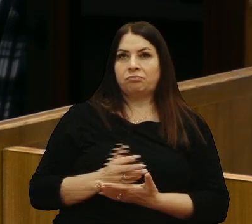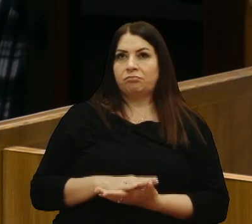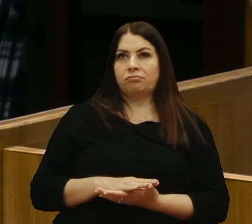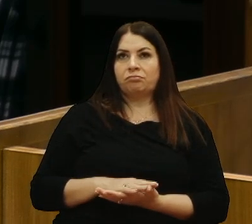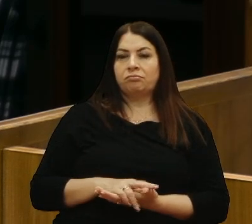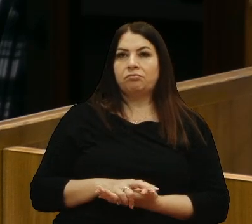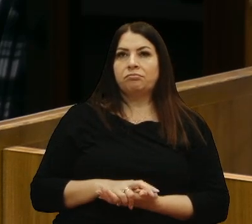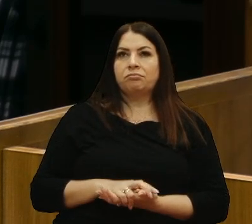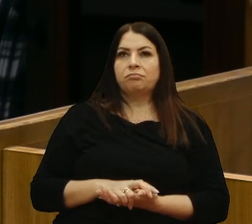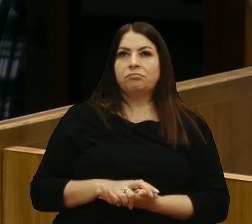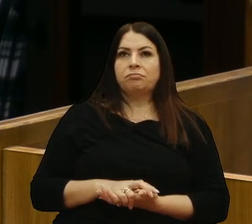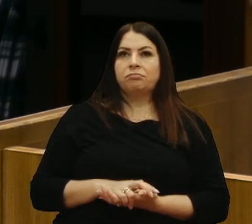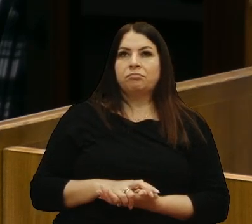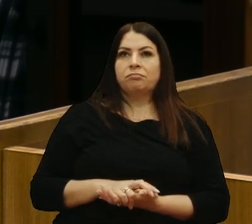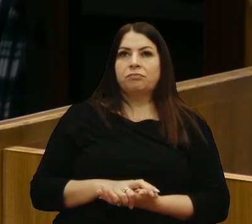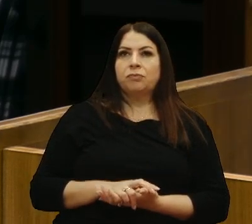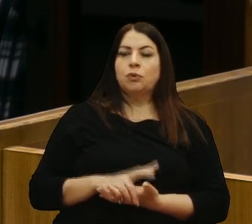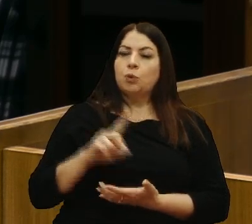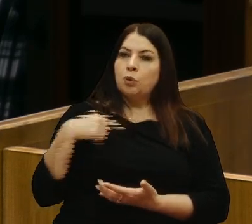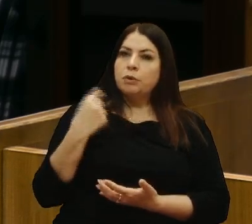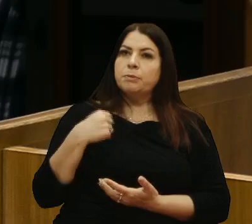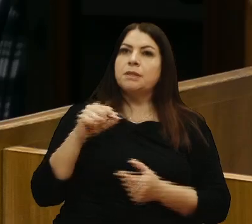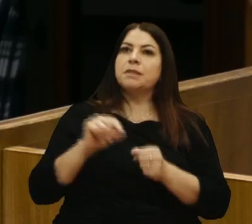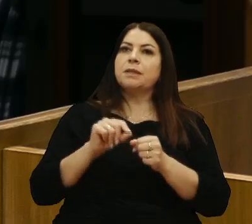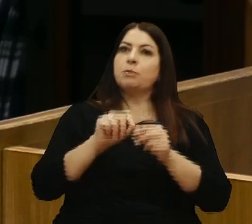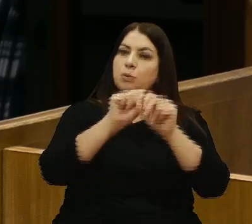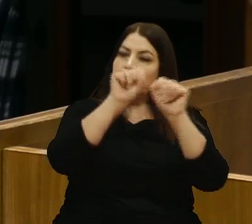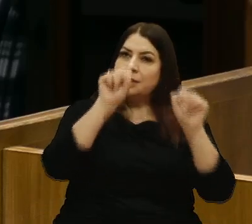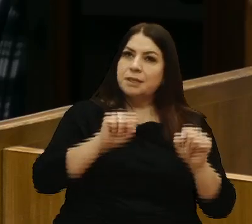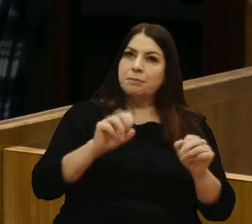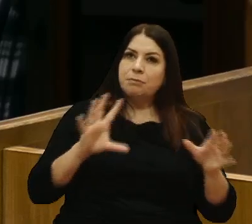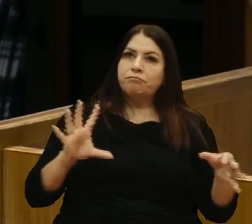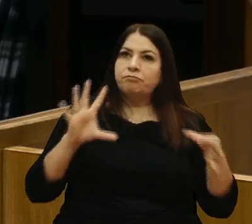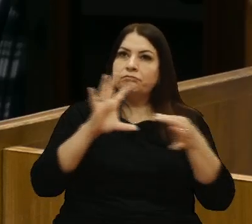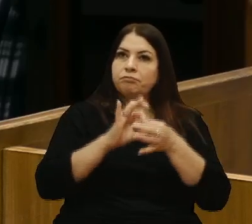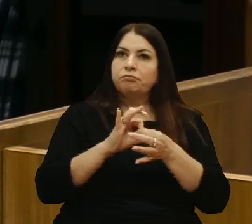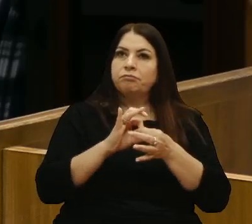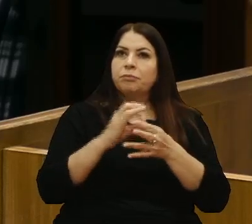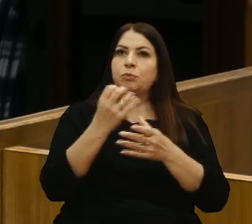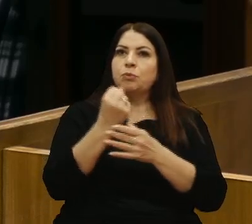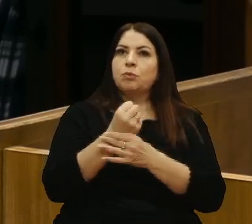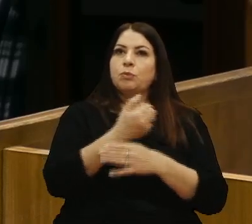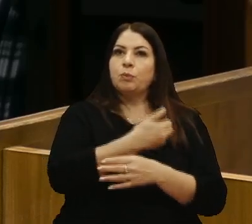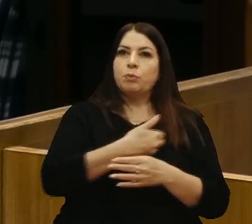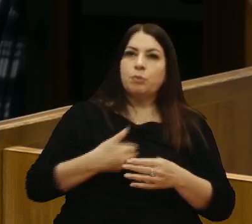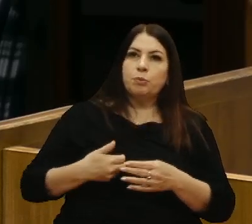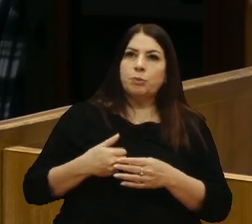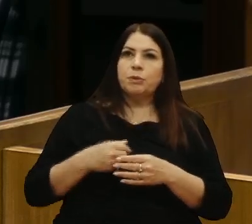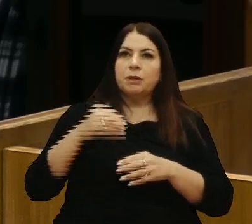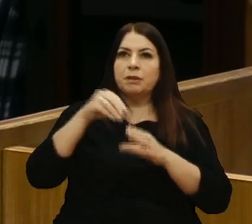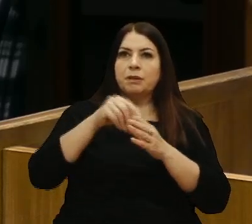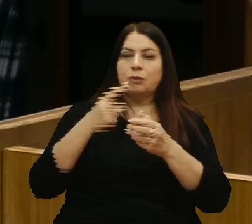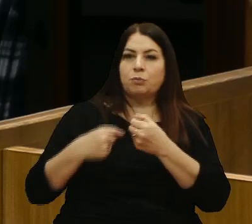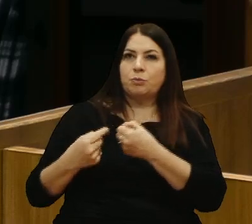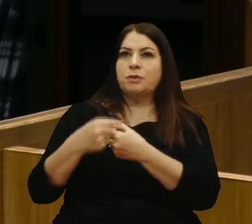Não adianta. Nós precisamos de um sistema interligado de segurança pública no nosso